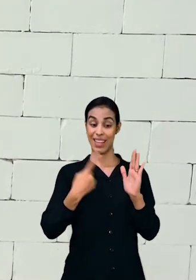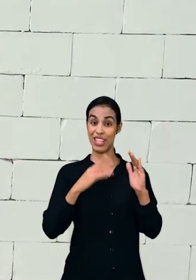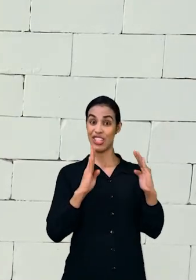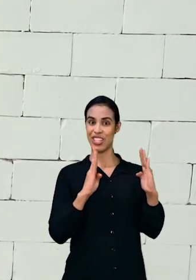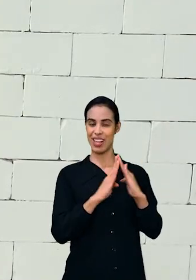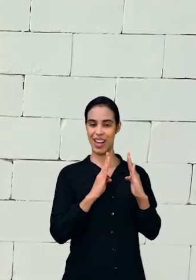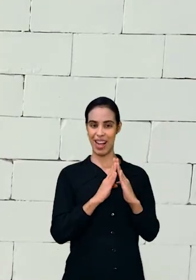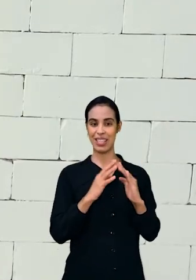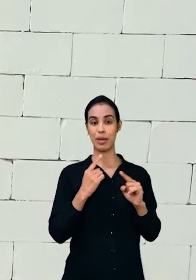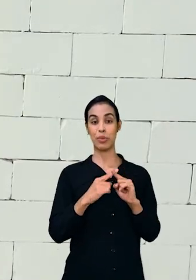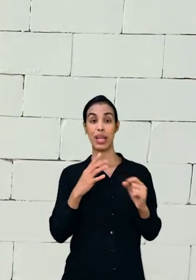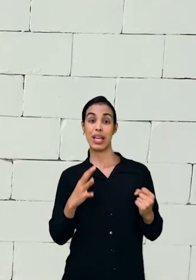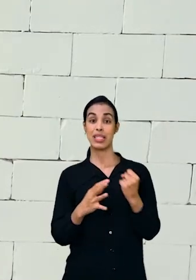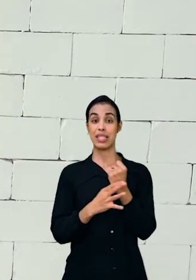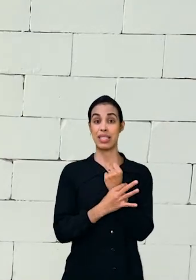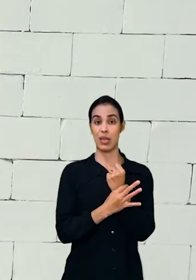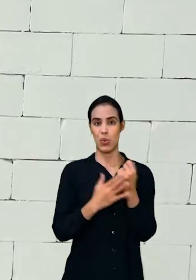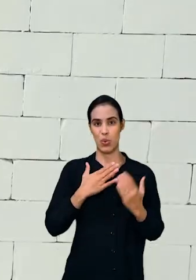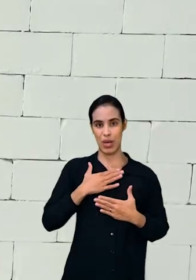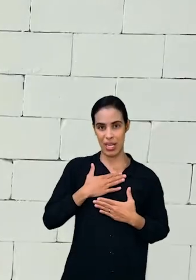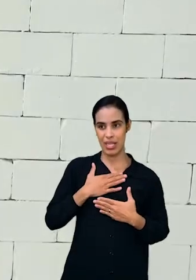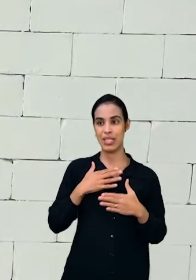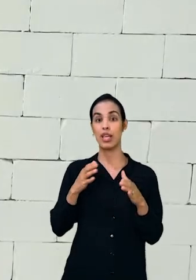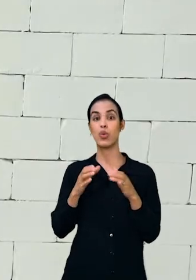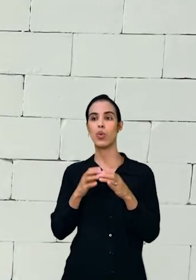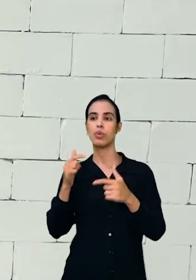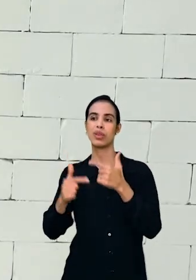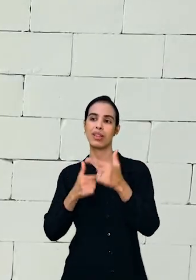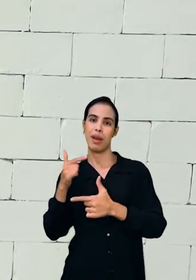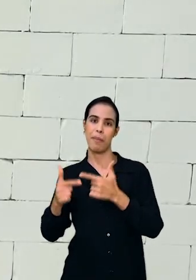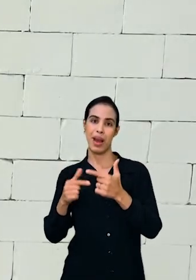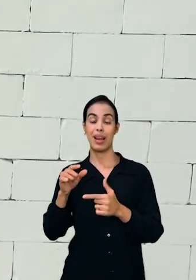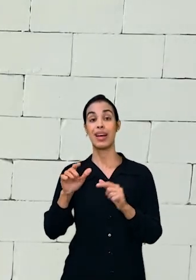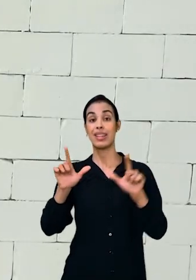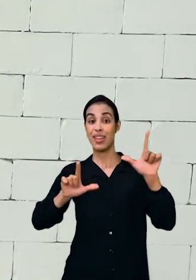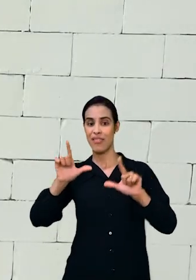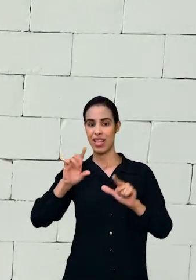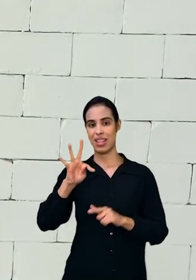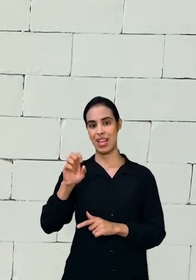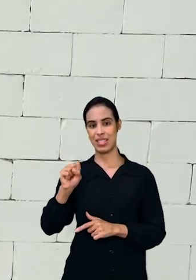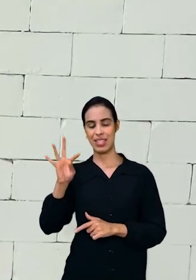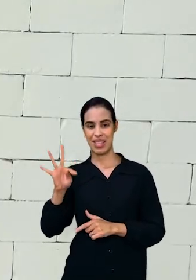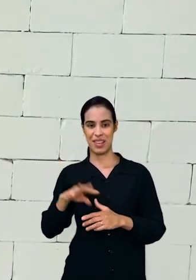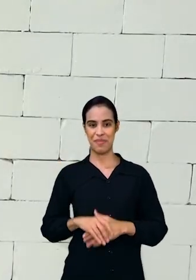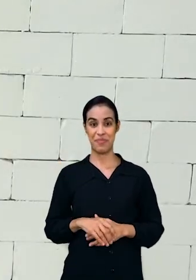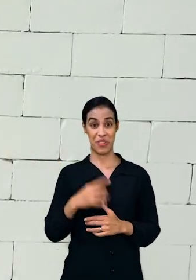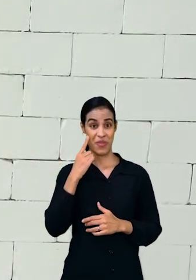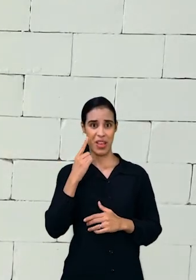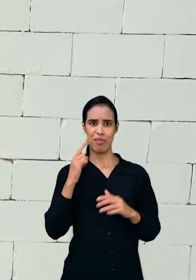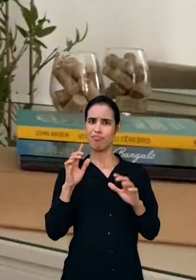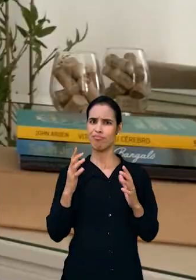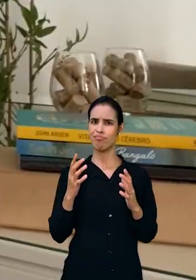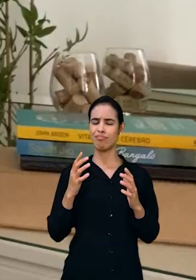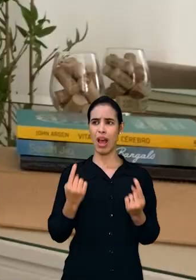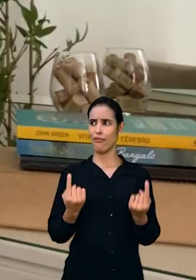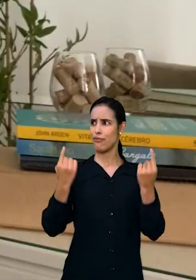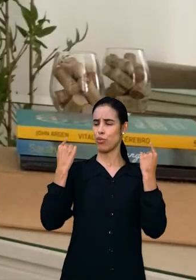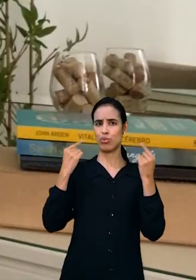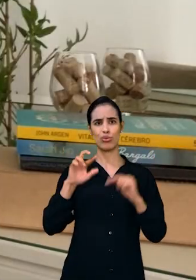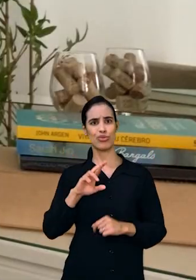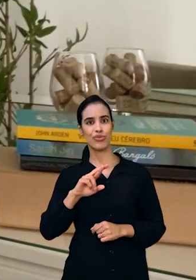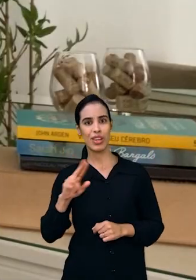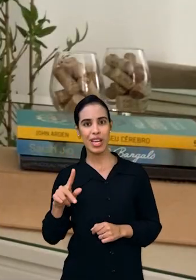apresentado assim, de casa, para garantir a minha segurança e de toda a equipe da TV do TST. O cenário estava